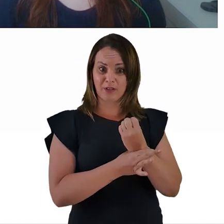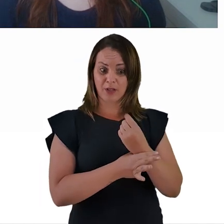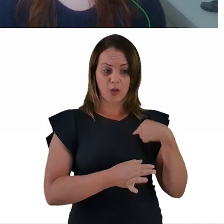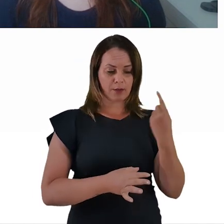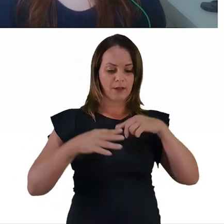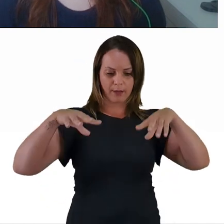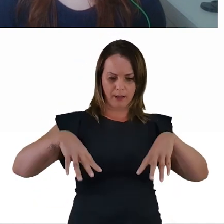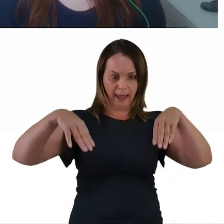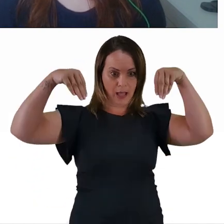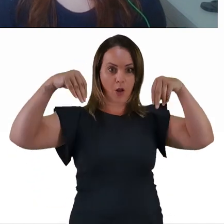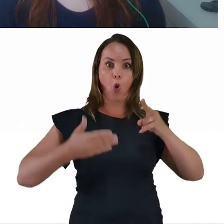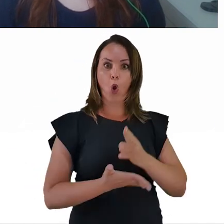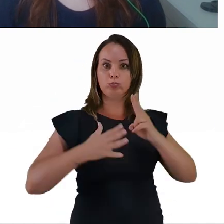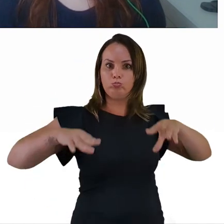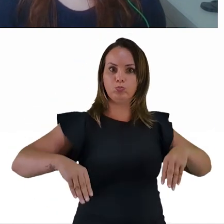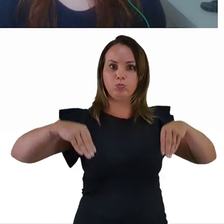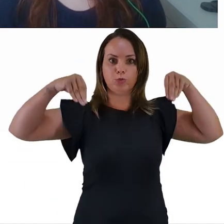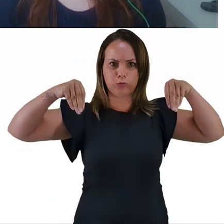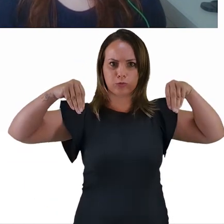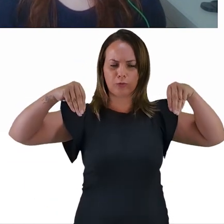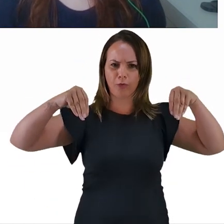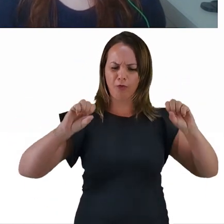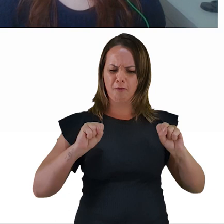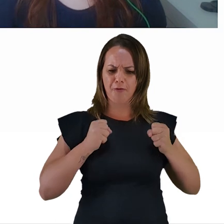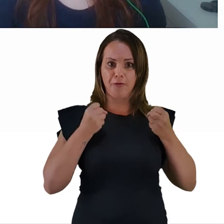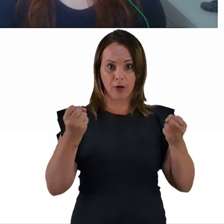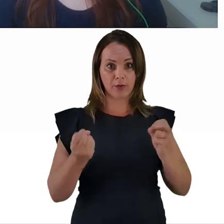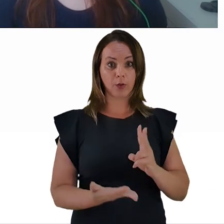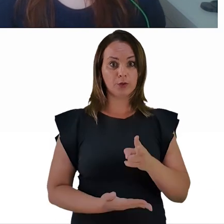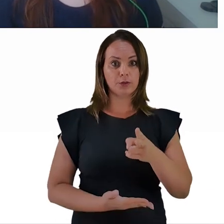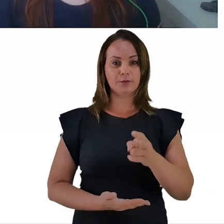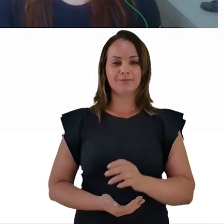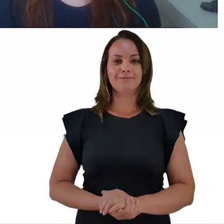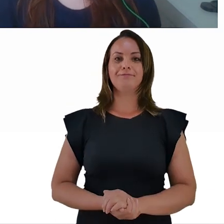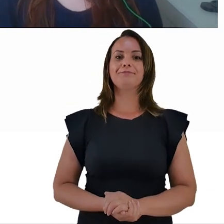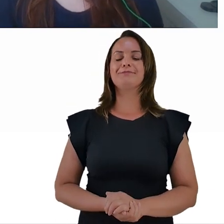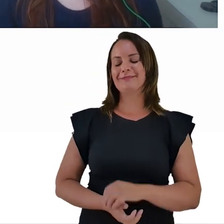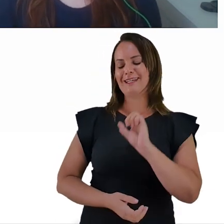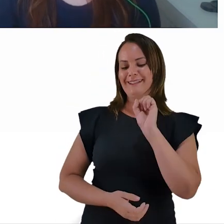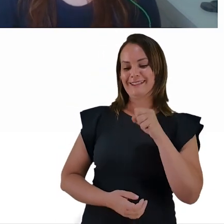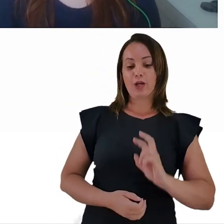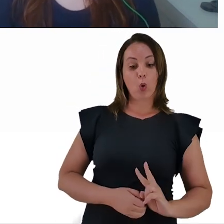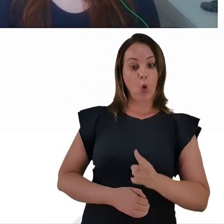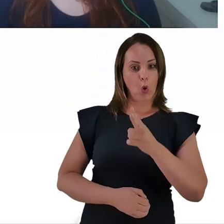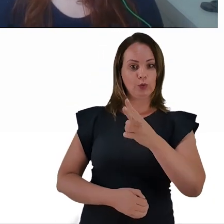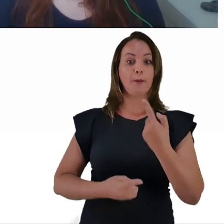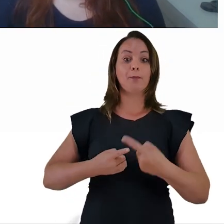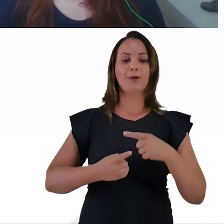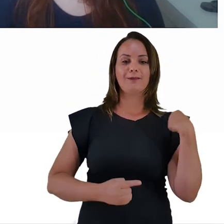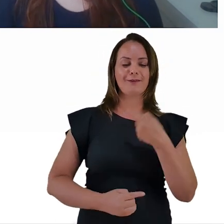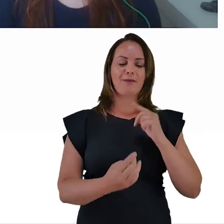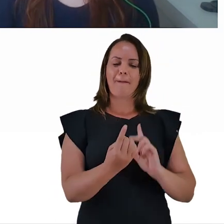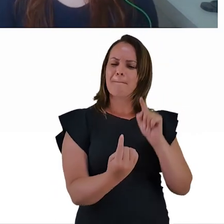lá, firme e forte, sem interação pelo tempo que foi desenvolvido? Continua, porque um dos nossos principais objetivos é manter todos os